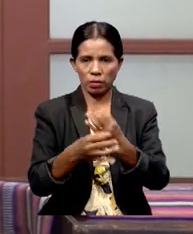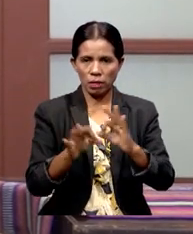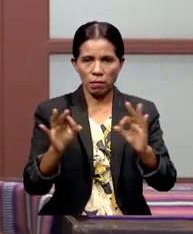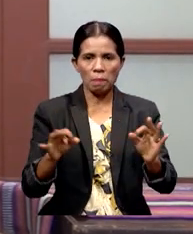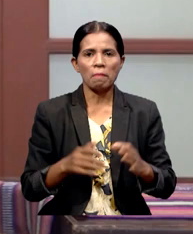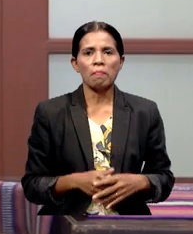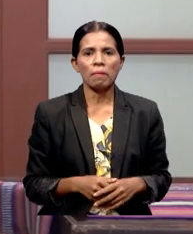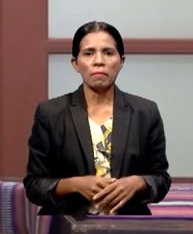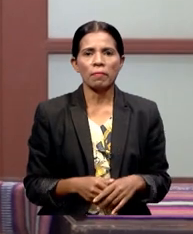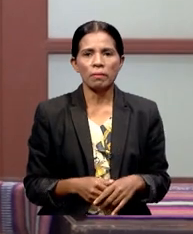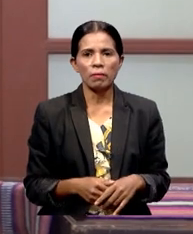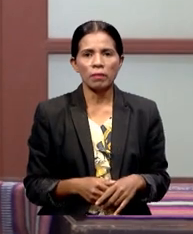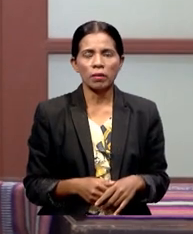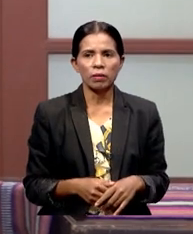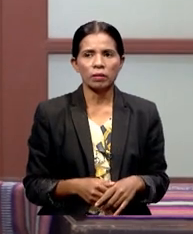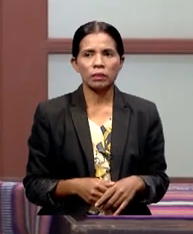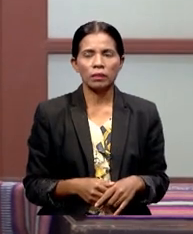ya